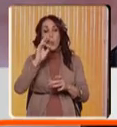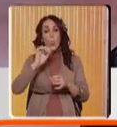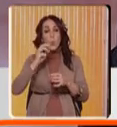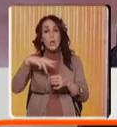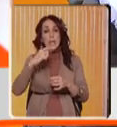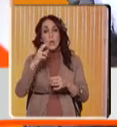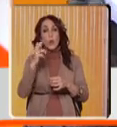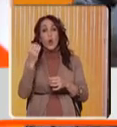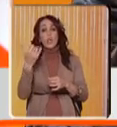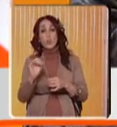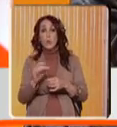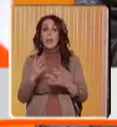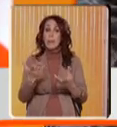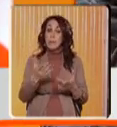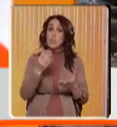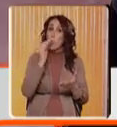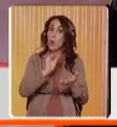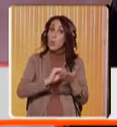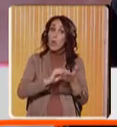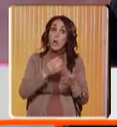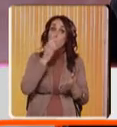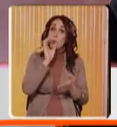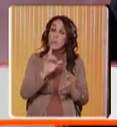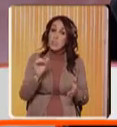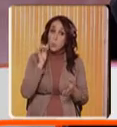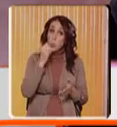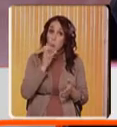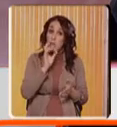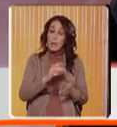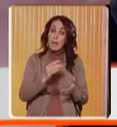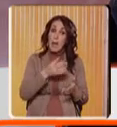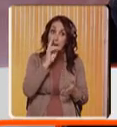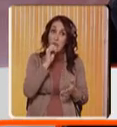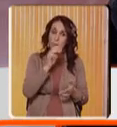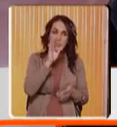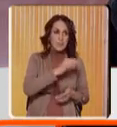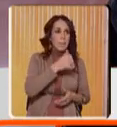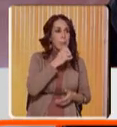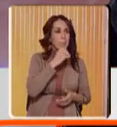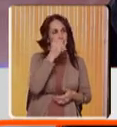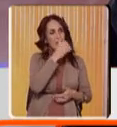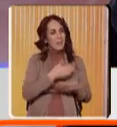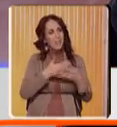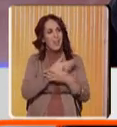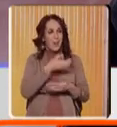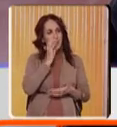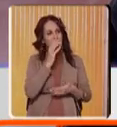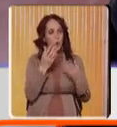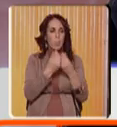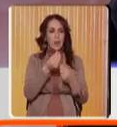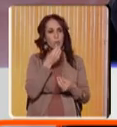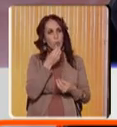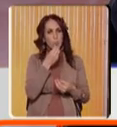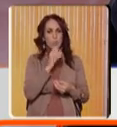Necessariamente estamos a falar do álcool em excesso, claro. Não é? Não é do copo de vinho que se bebe socialmente às refeições. Também há uma coisa interessante, que se dizia que bebendo socialmente às refeições e acompanhando a